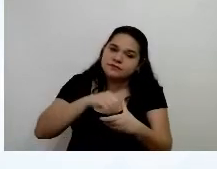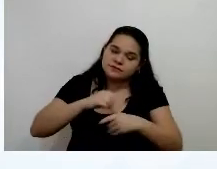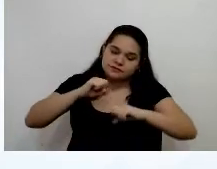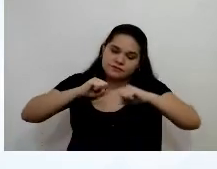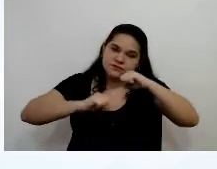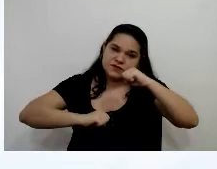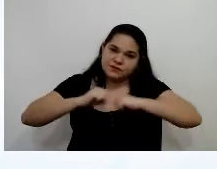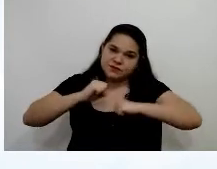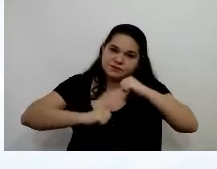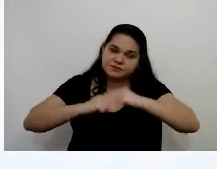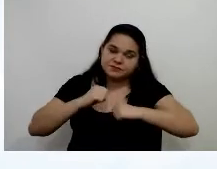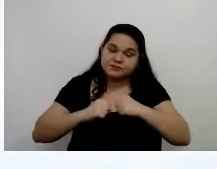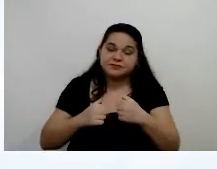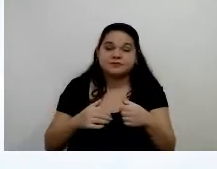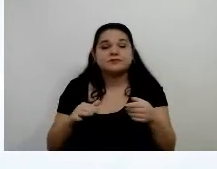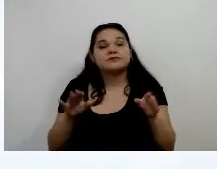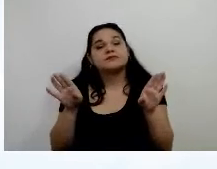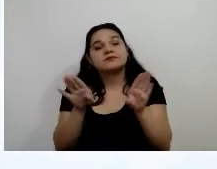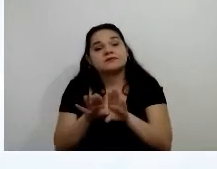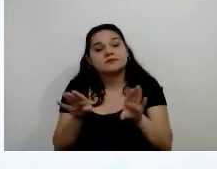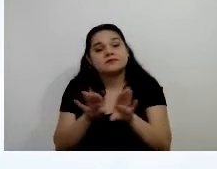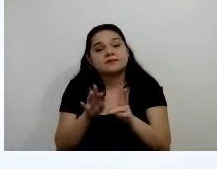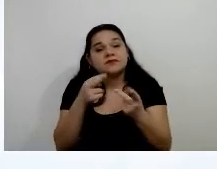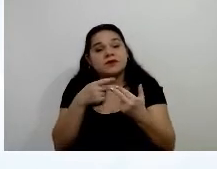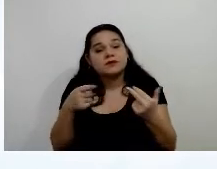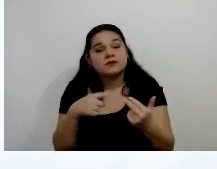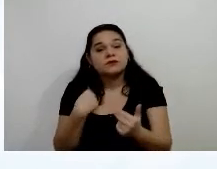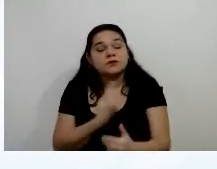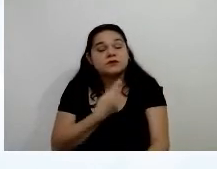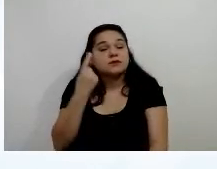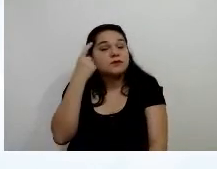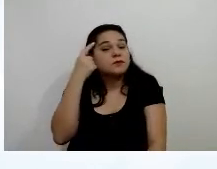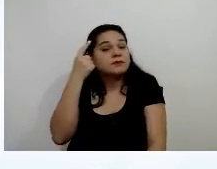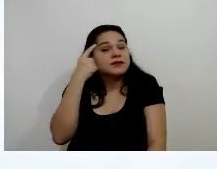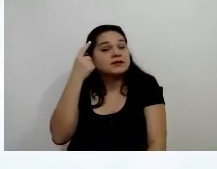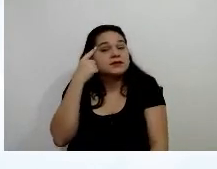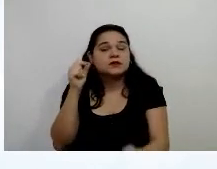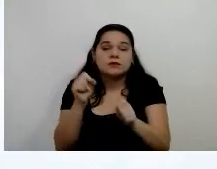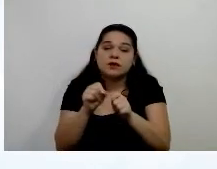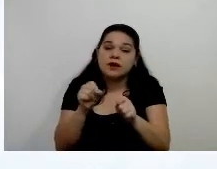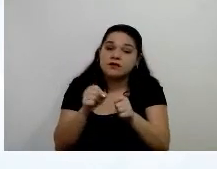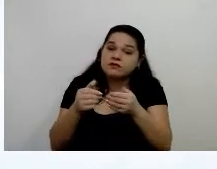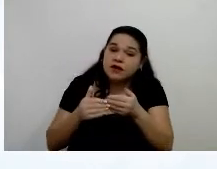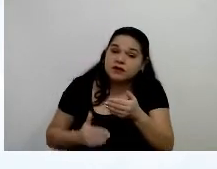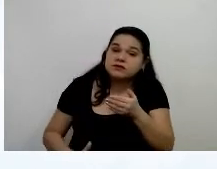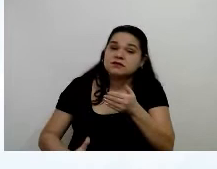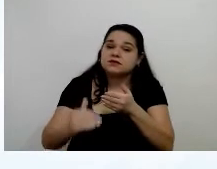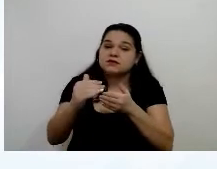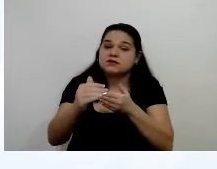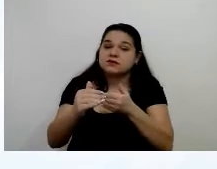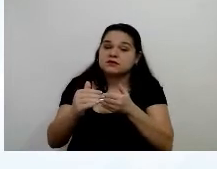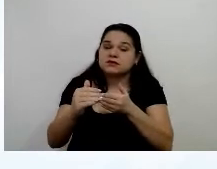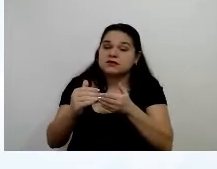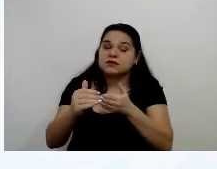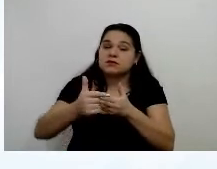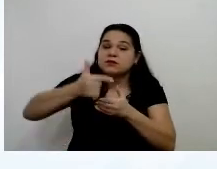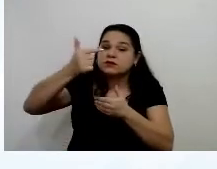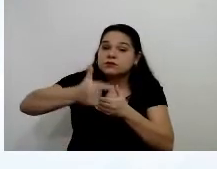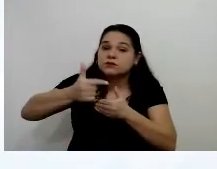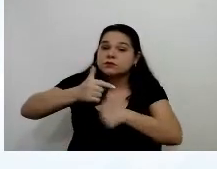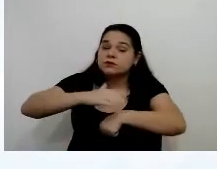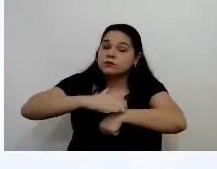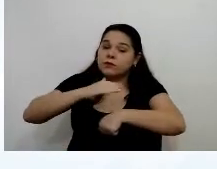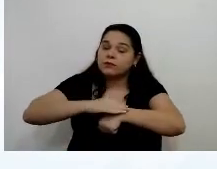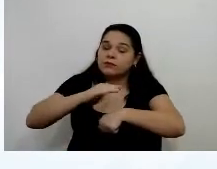também o que já estamos pensando para essa segunda onda da pandemia e até